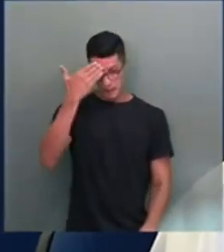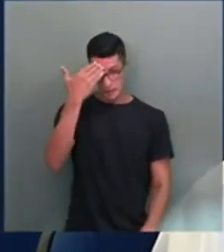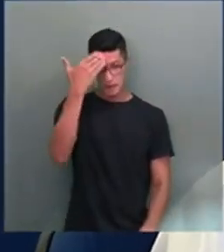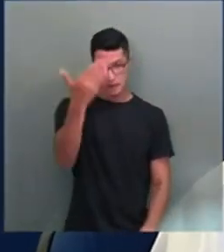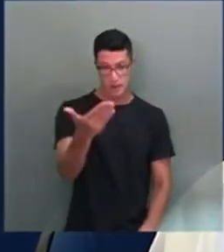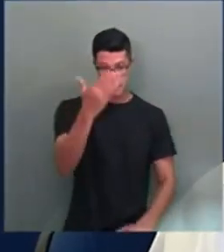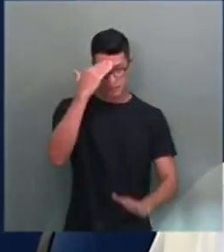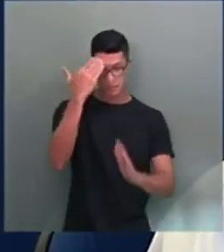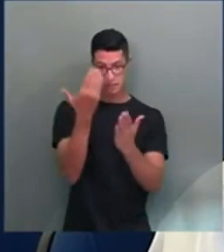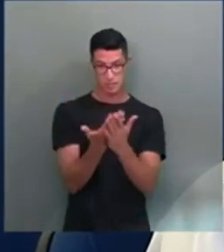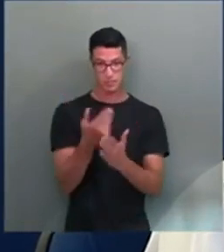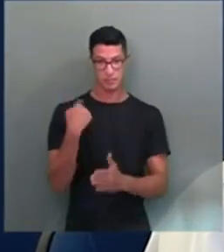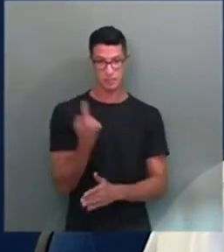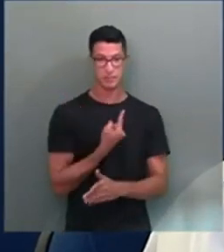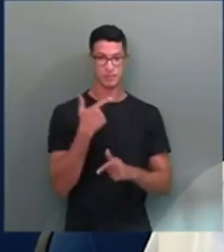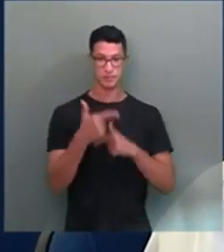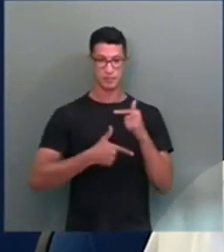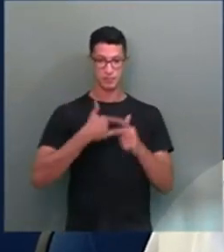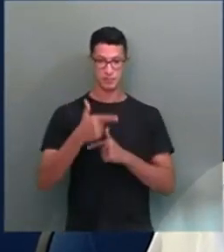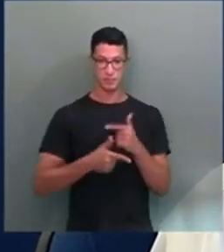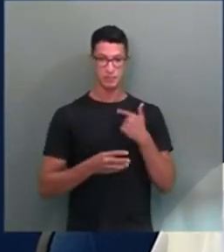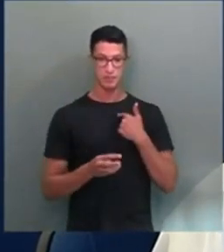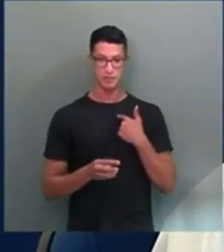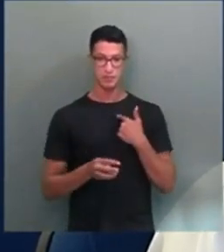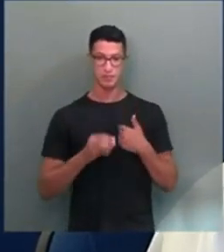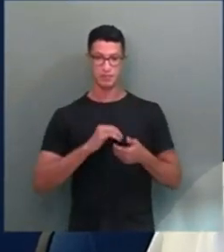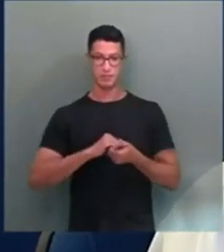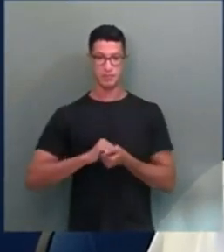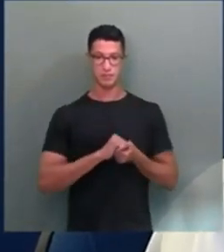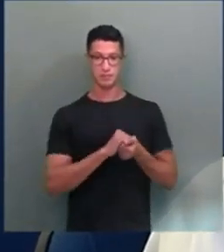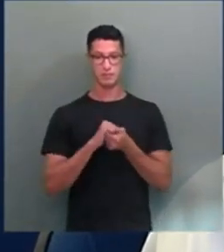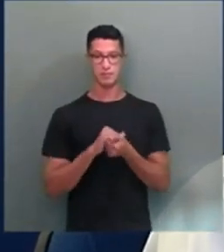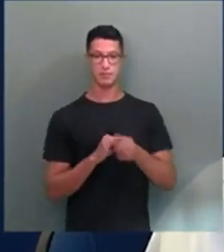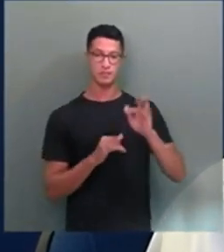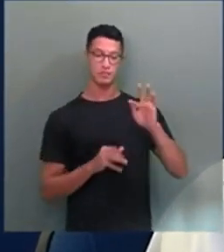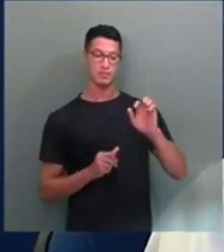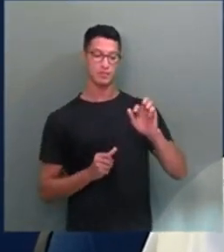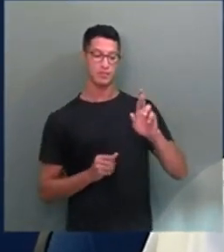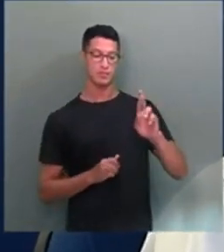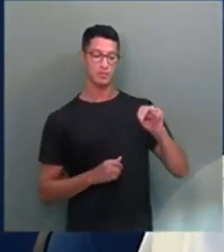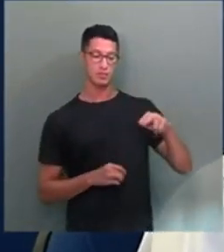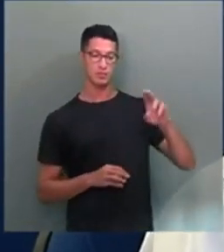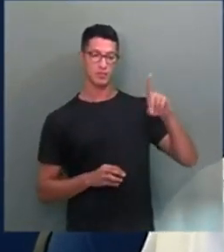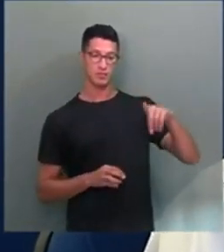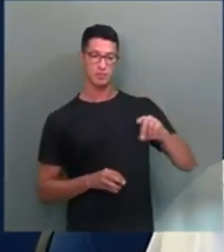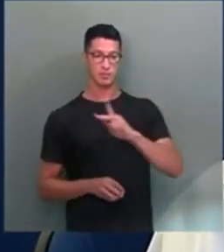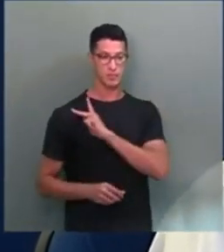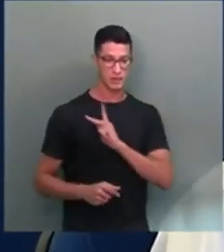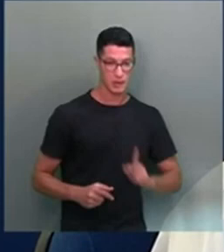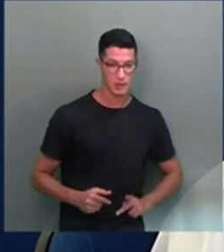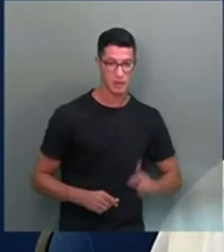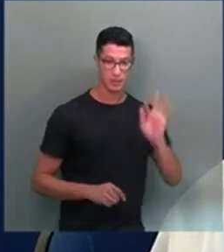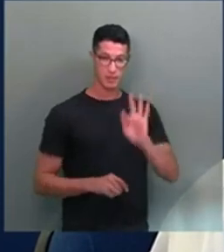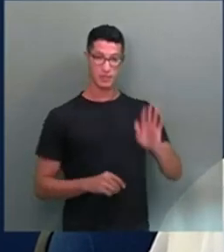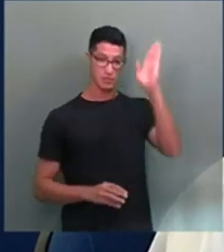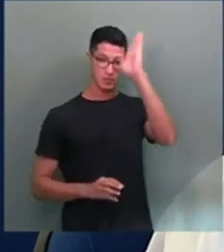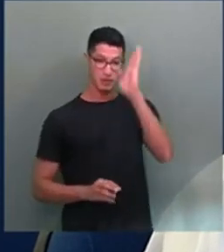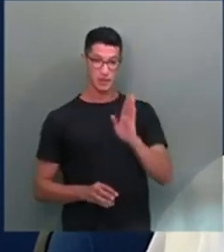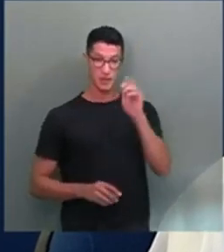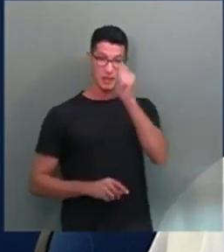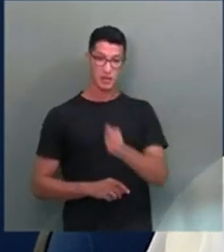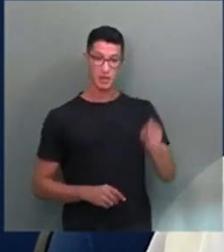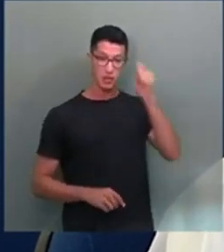confiança depositada em nosso trabalho. Meus cumprimentos a Fernando Paulino, presidente da Federação Brasileira de